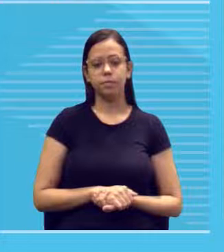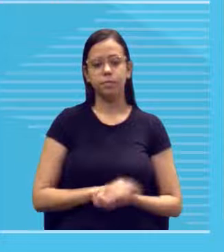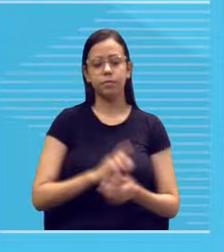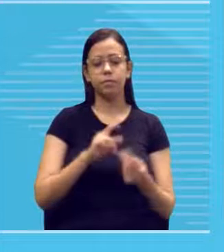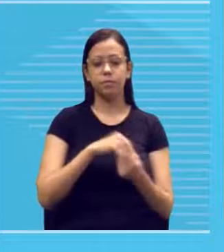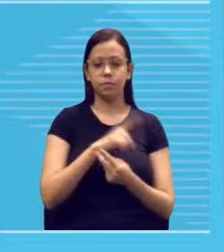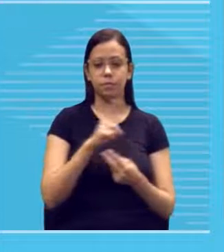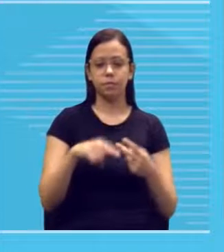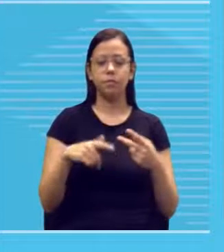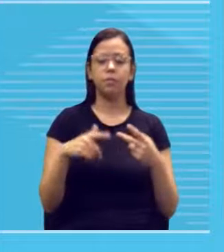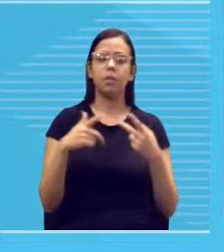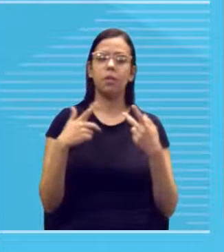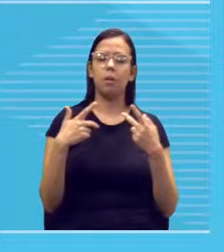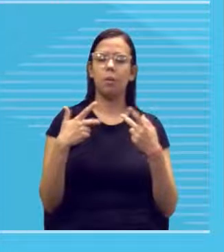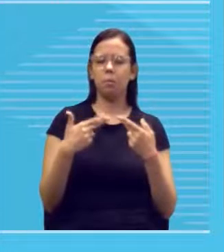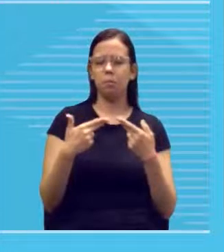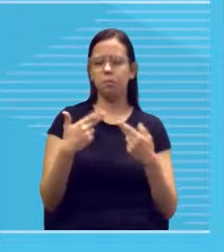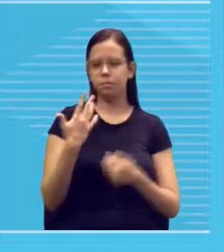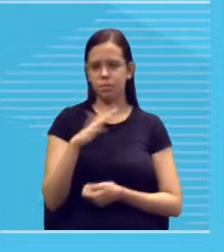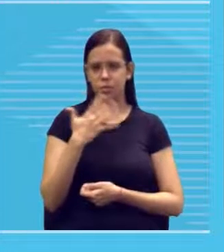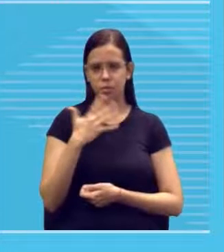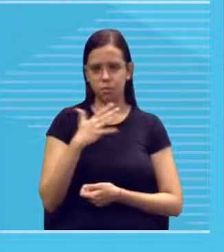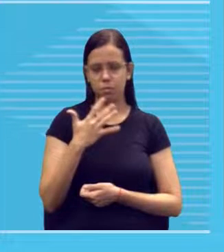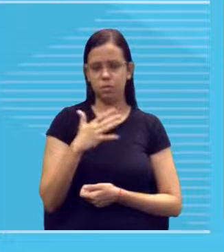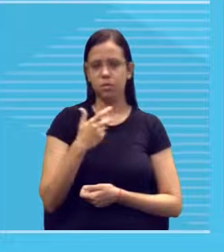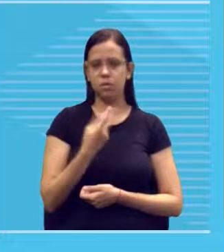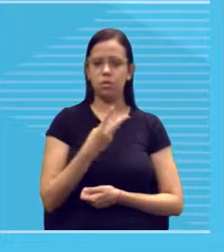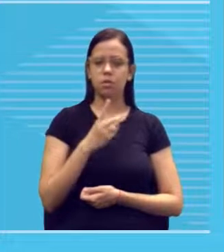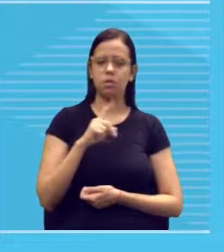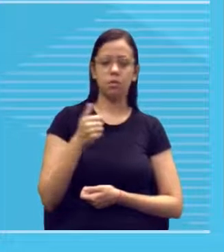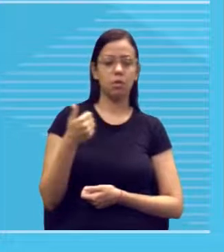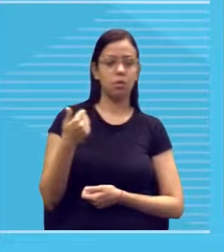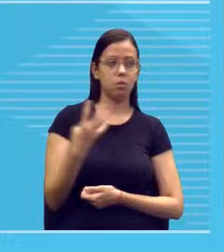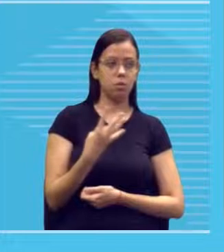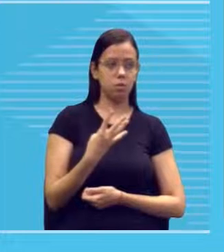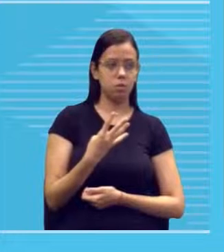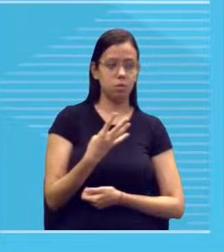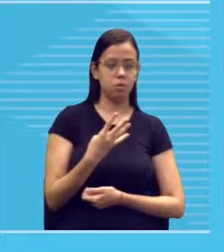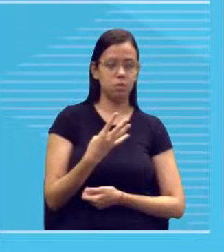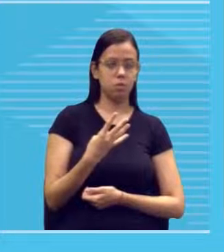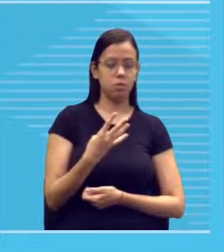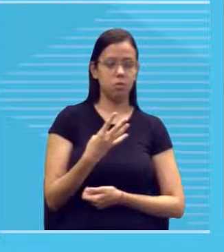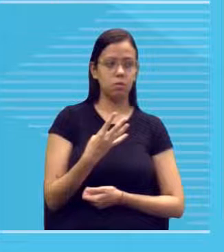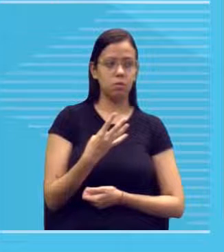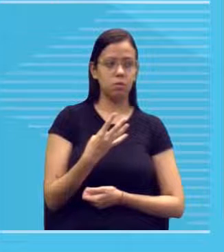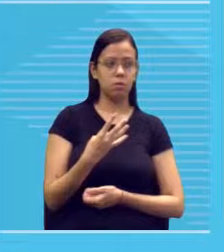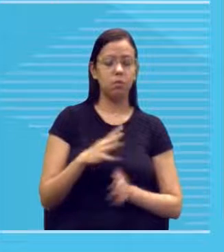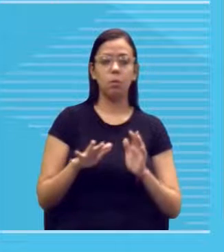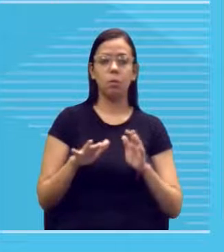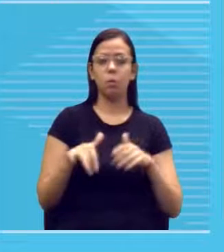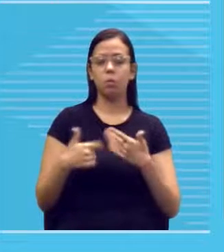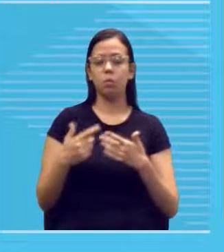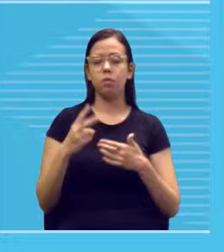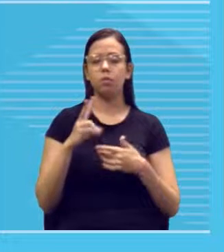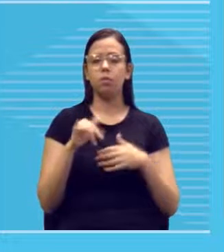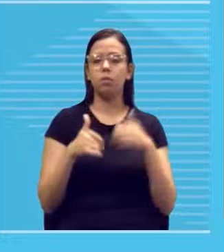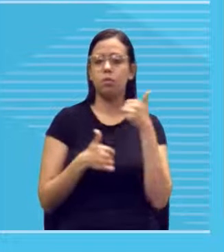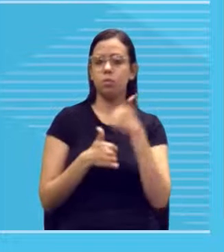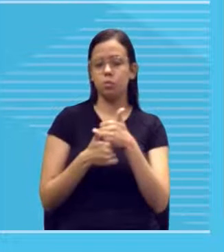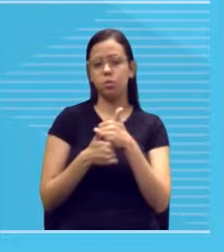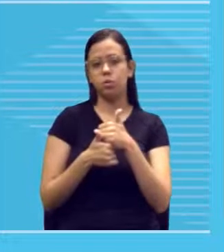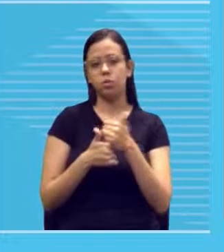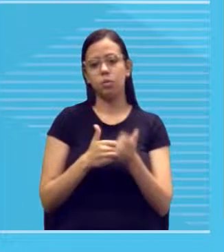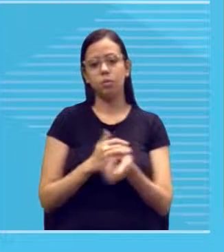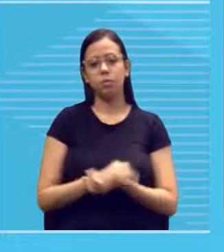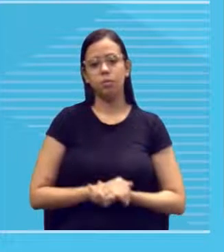e é o valor aproximado de 3,14 Quando é que eu vou substituir o pi